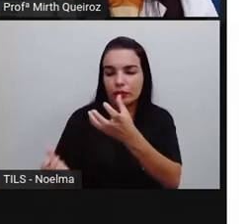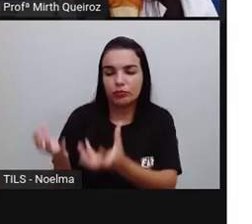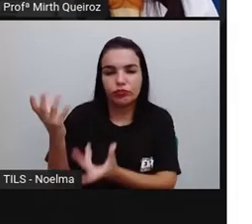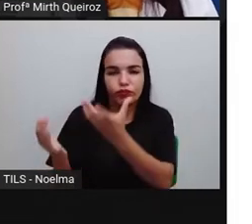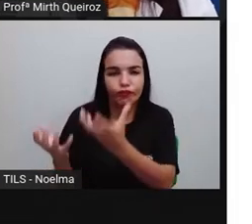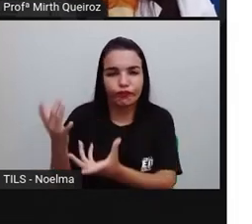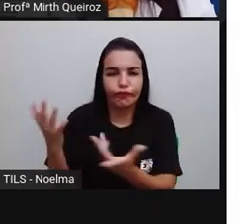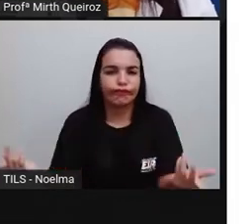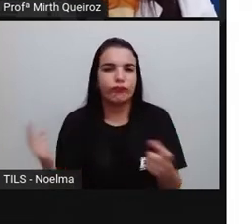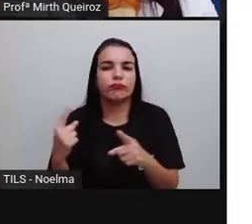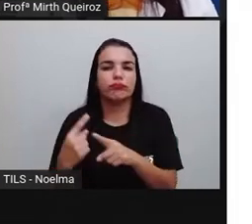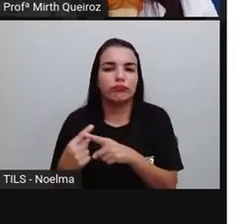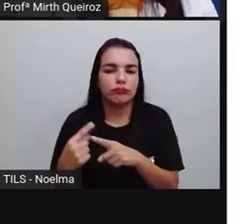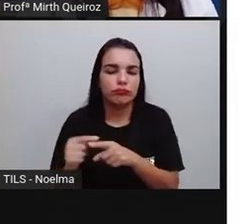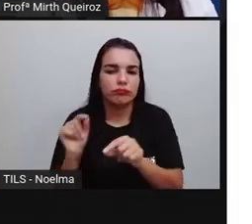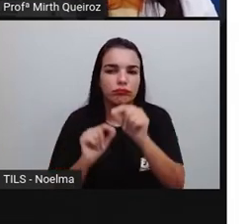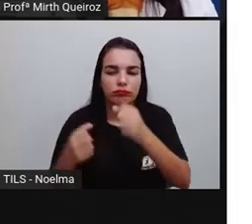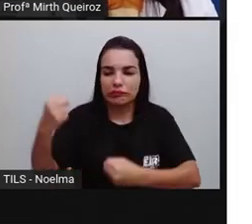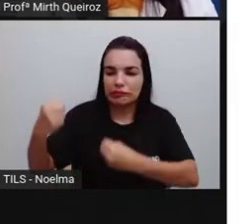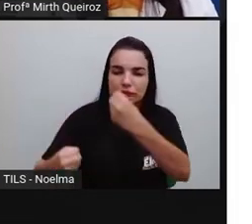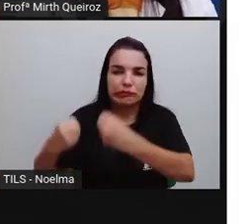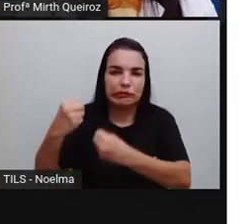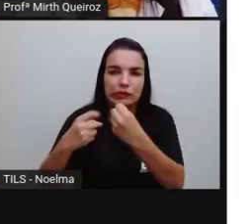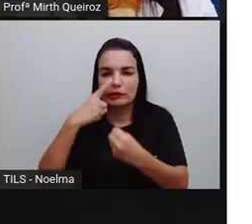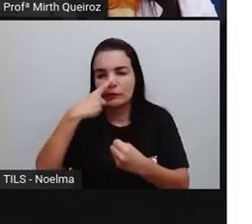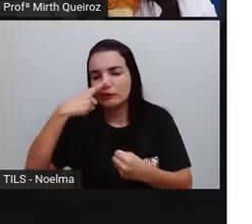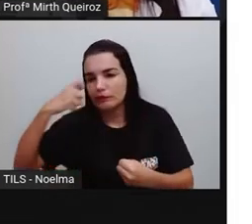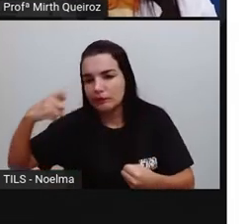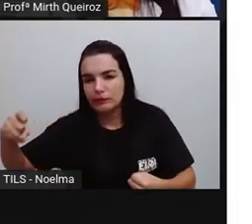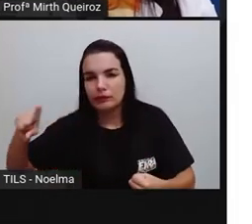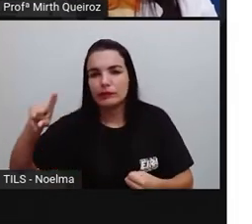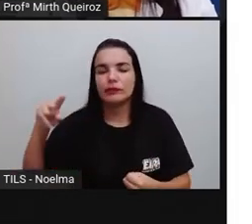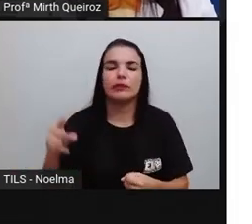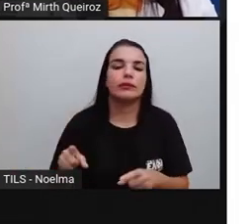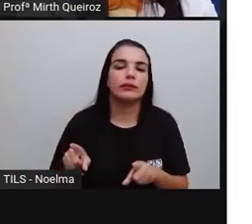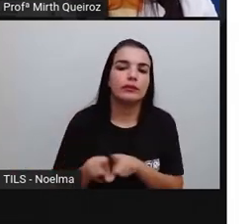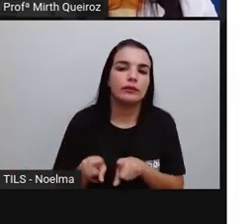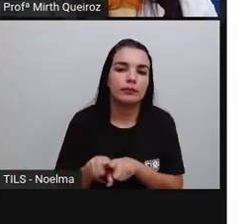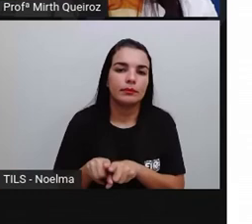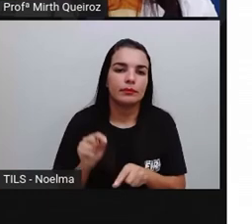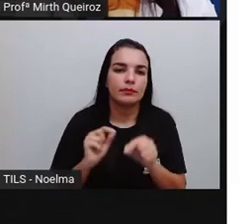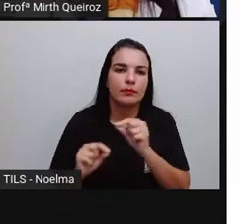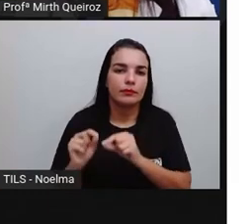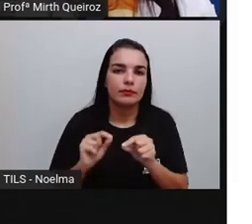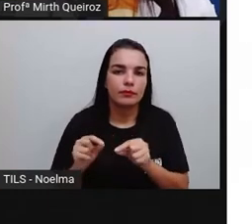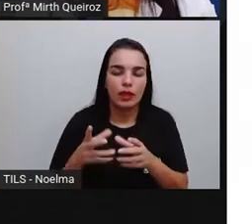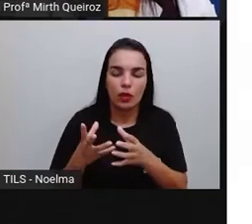As descargas aí dos carros, a falta de catalisadores aí nas indústrias para